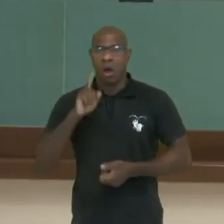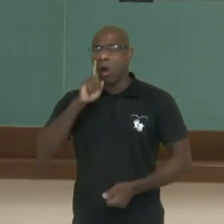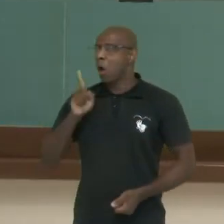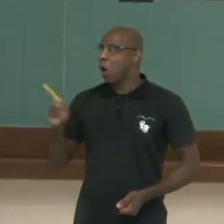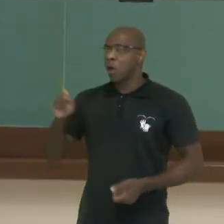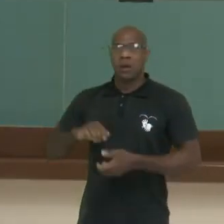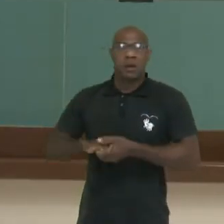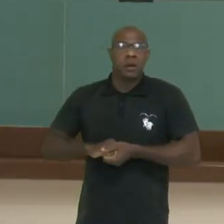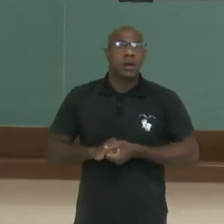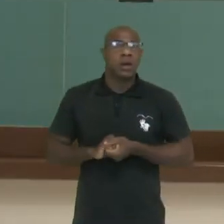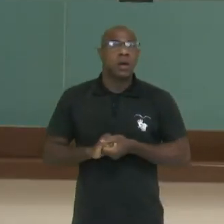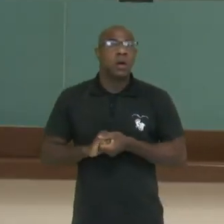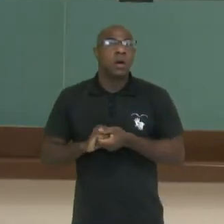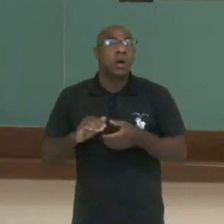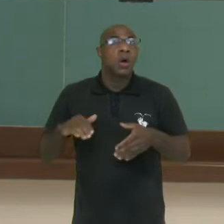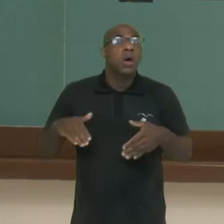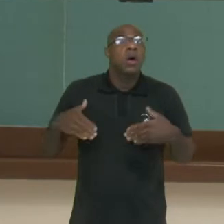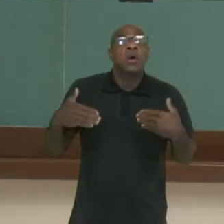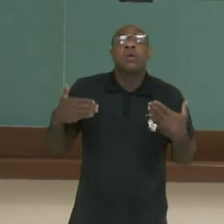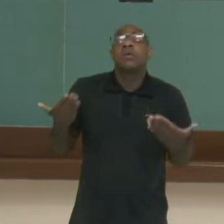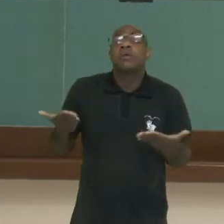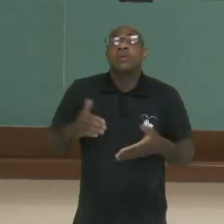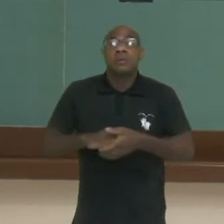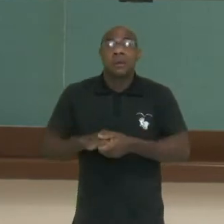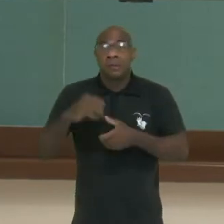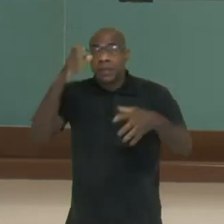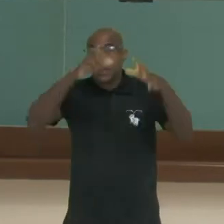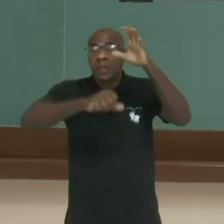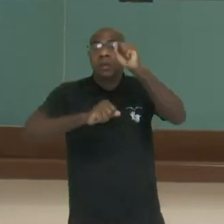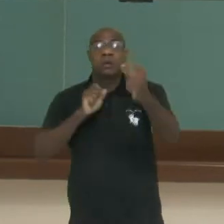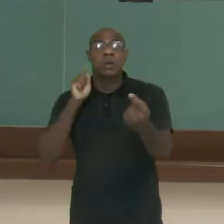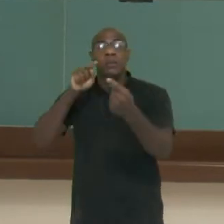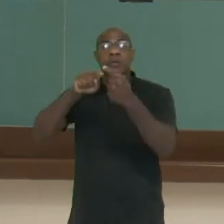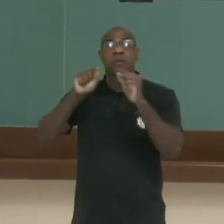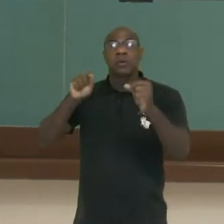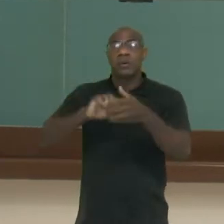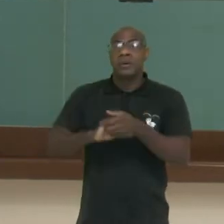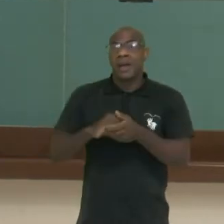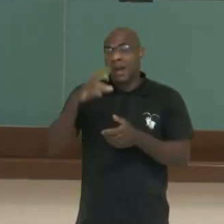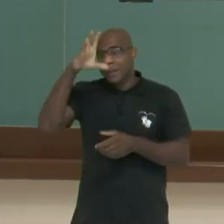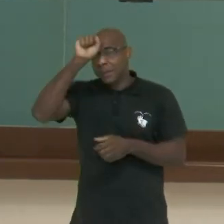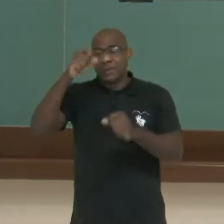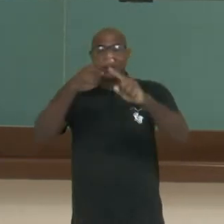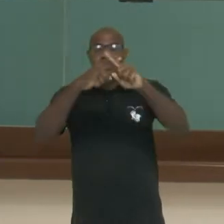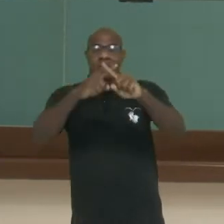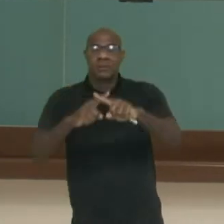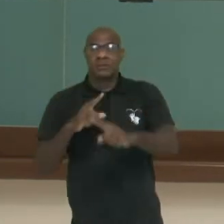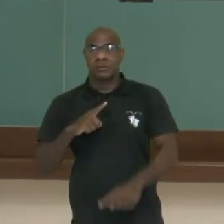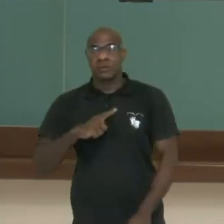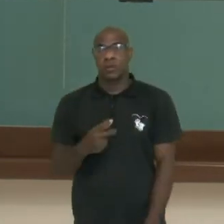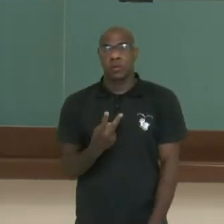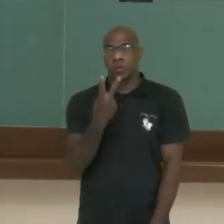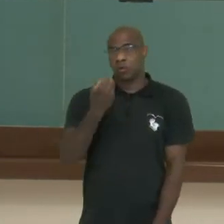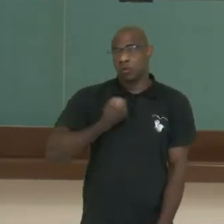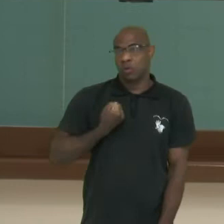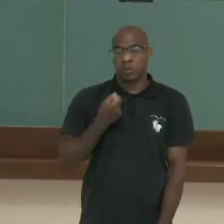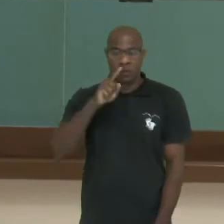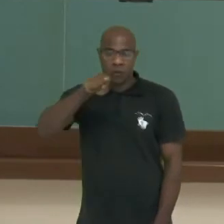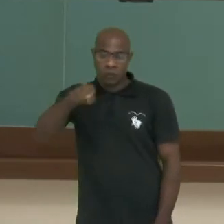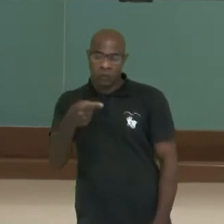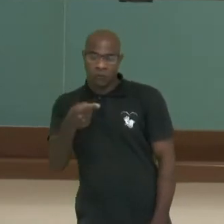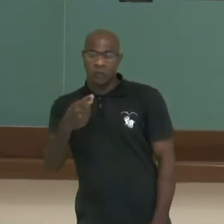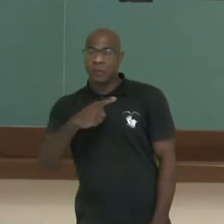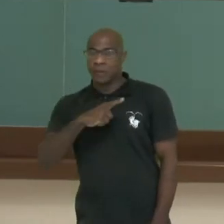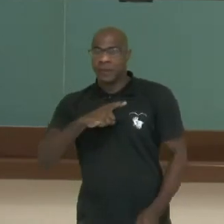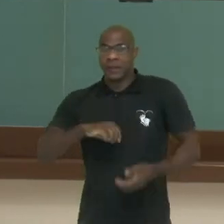Qual será o objetivo da nossa aulinha aqui de hoje? Aprender a multiplicação de dois números decimais, isso mesmo,